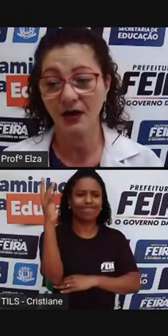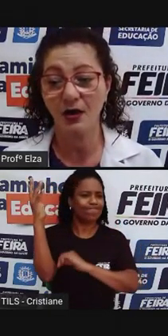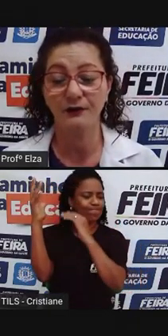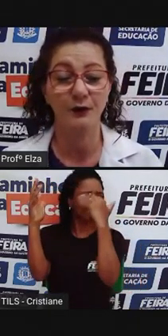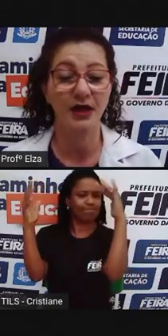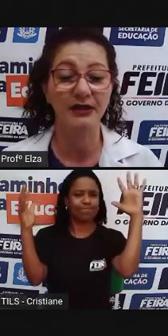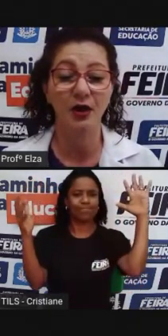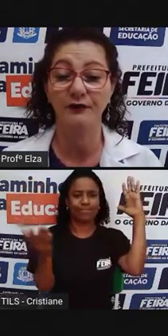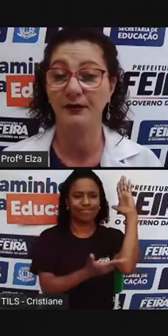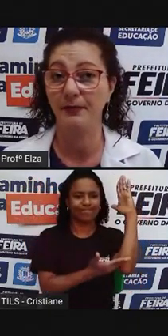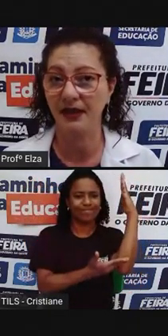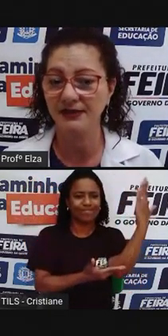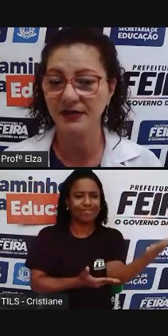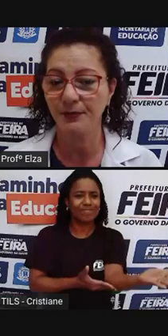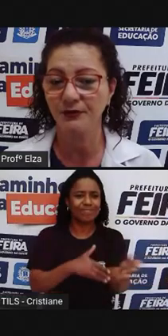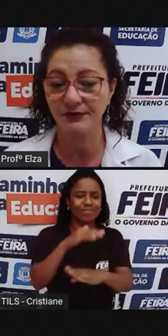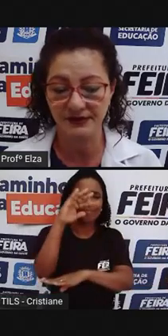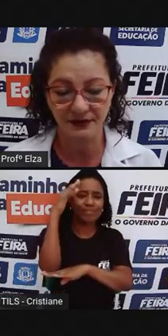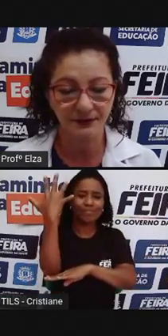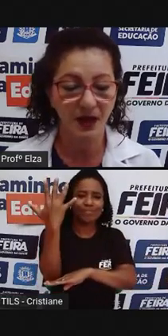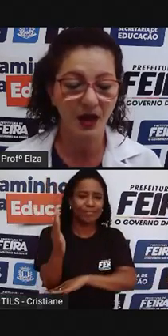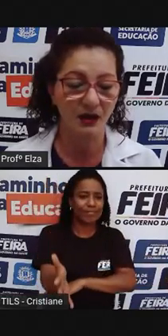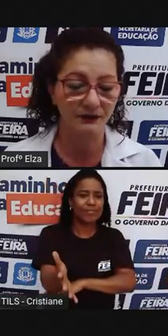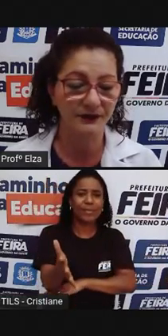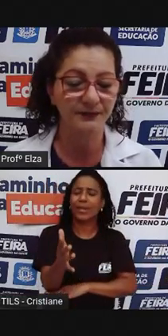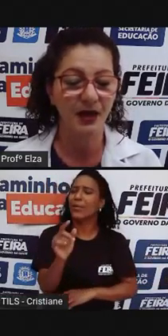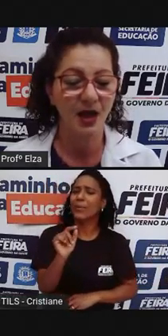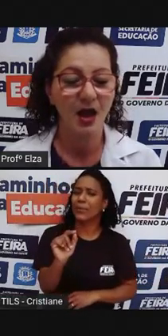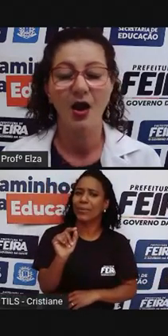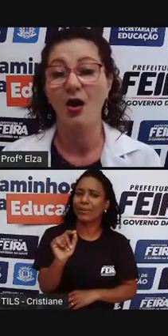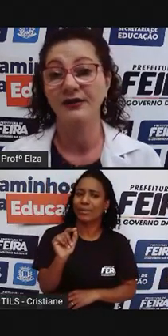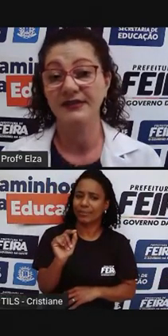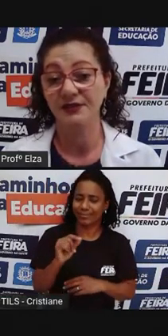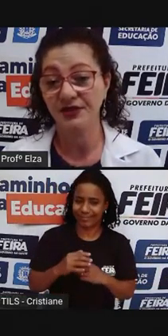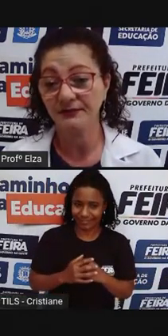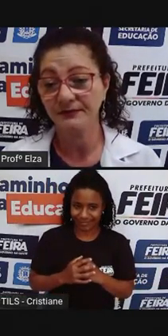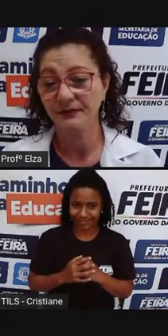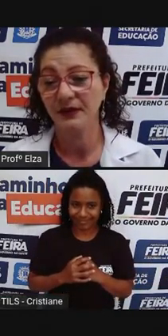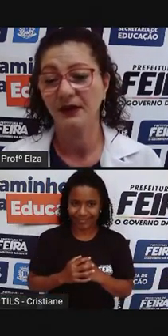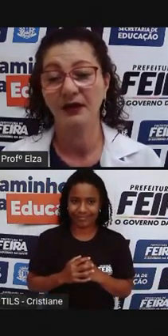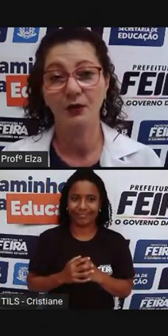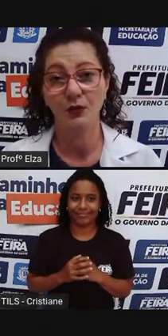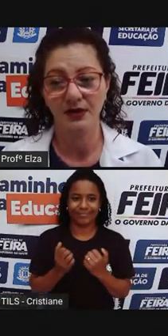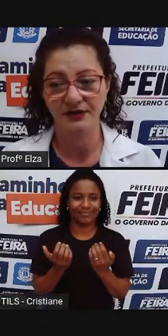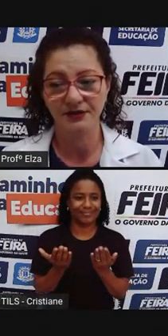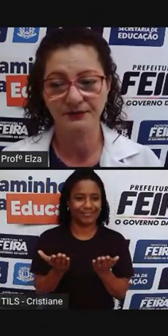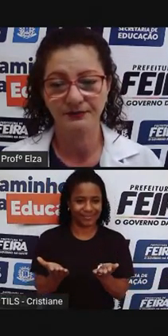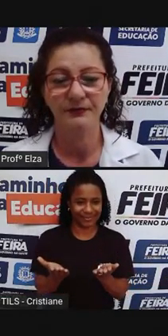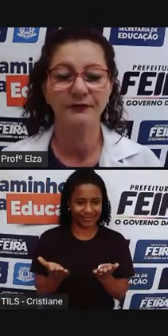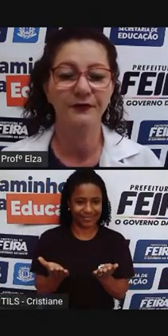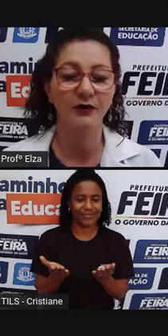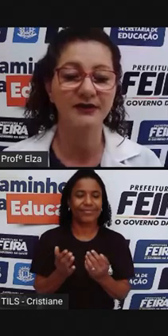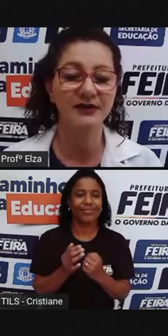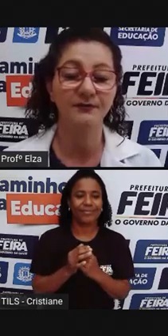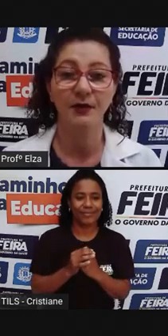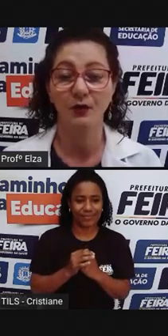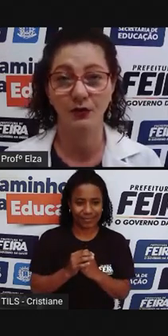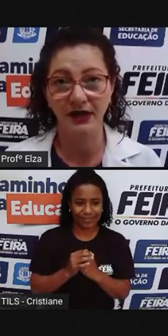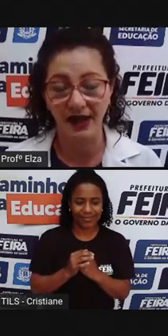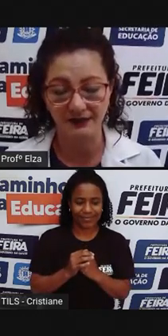destruction of one of the biggest producers of oxygen in the world,